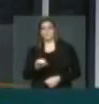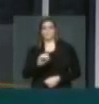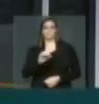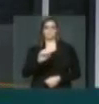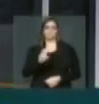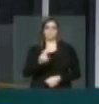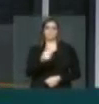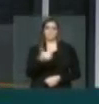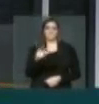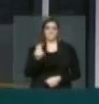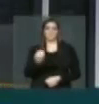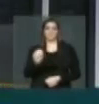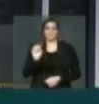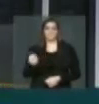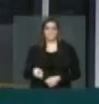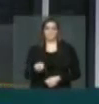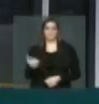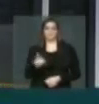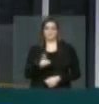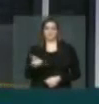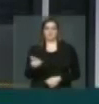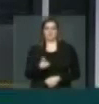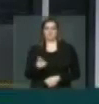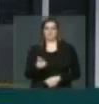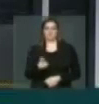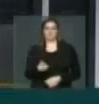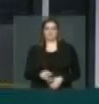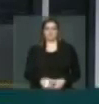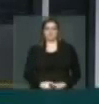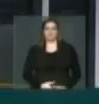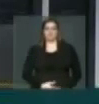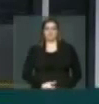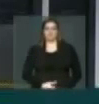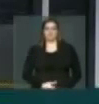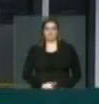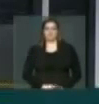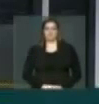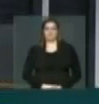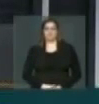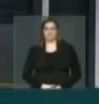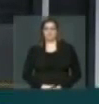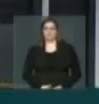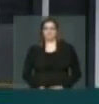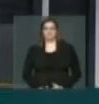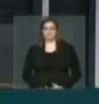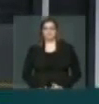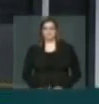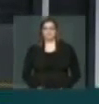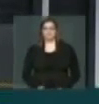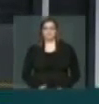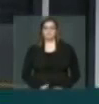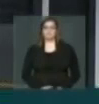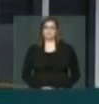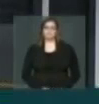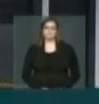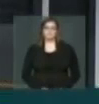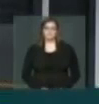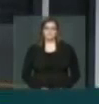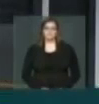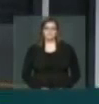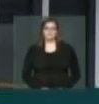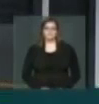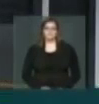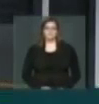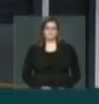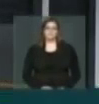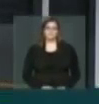R$ 1.250.000. É uma diferença. Presidente, Concluo já, mais absurdo